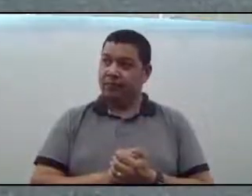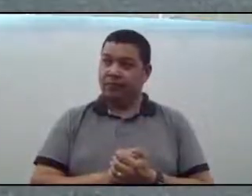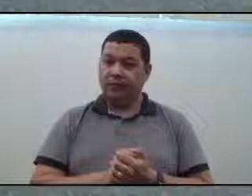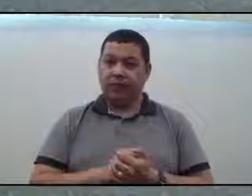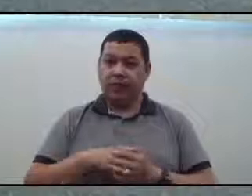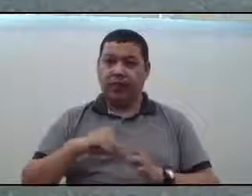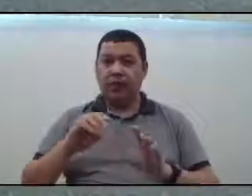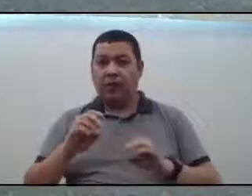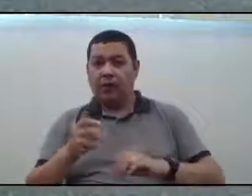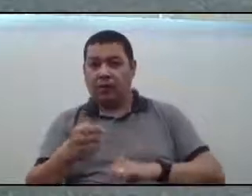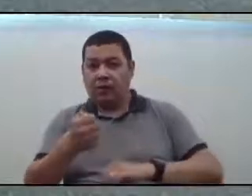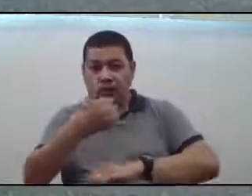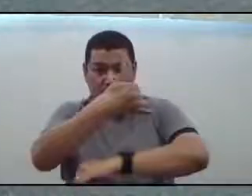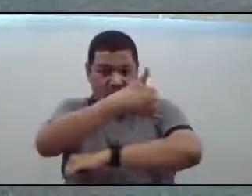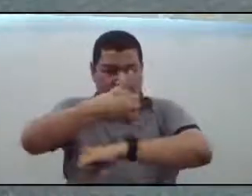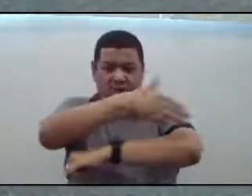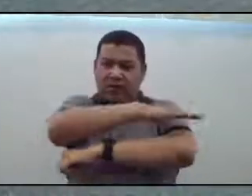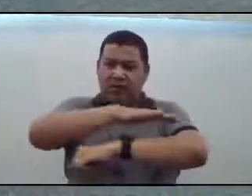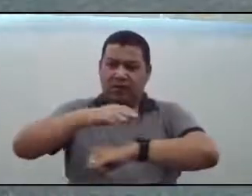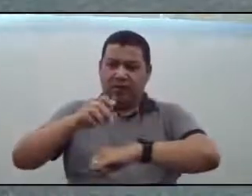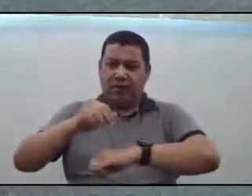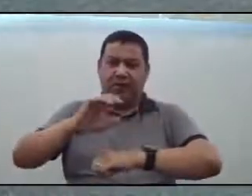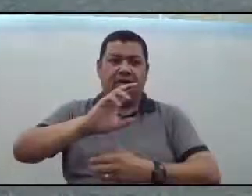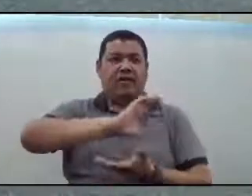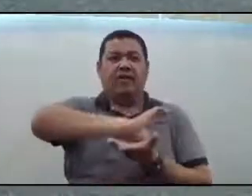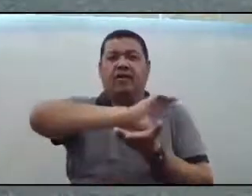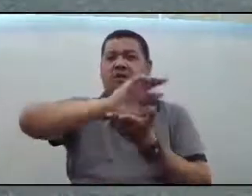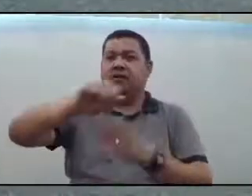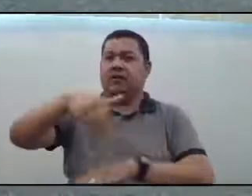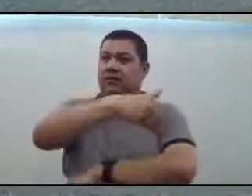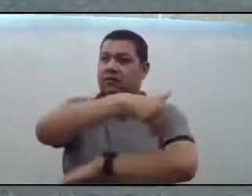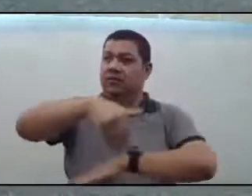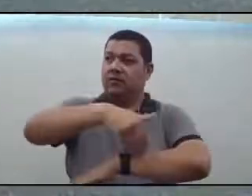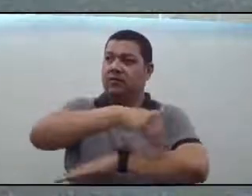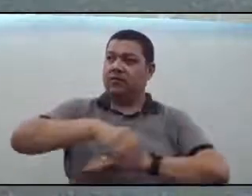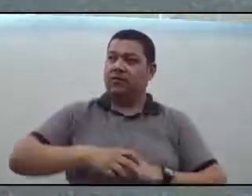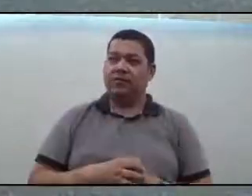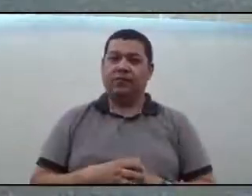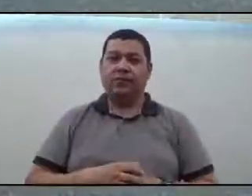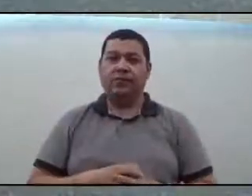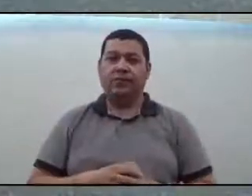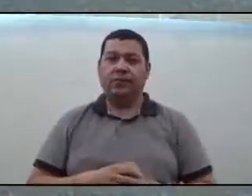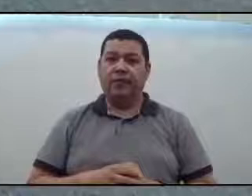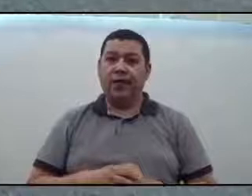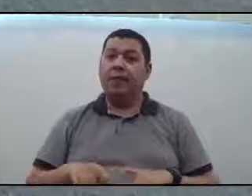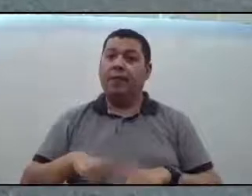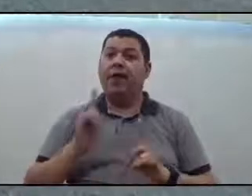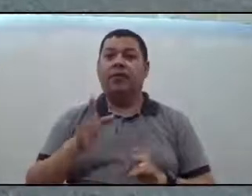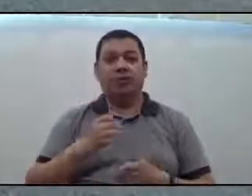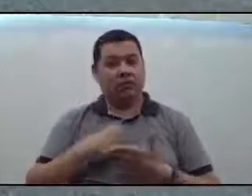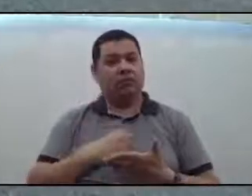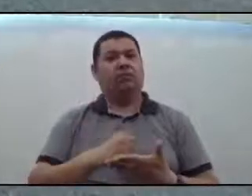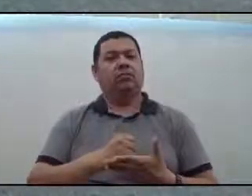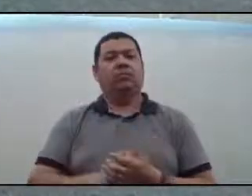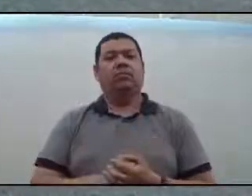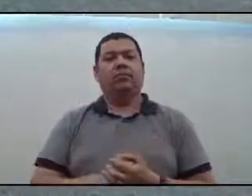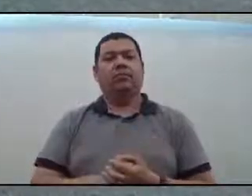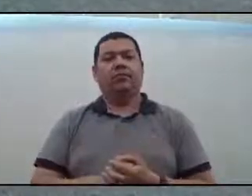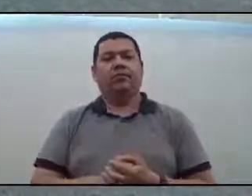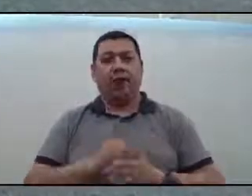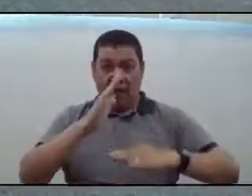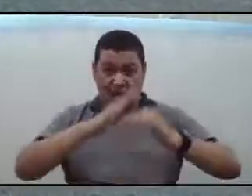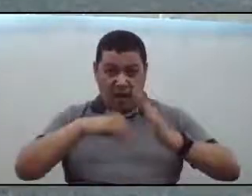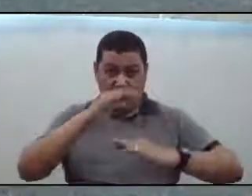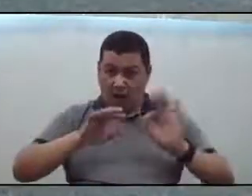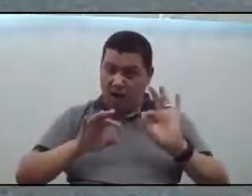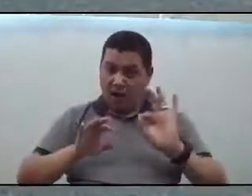presidente. Vai ser colocado em várias ruas, que com certeza não é um serviço de primeira, mas ameniza 80% do problema